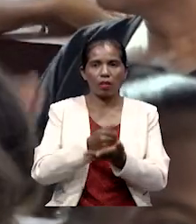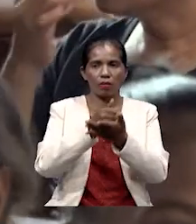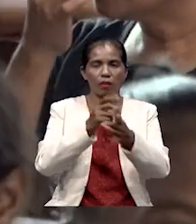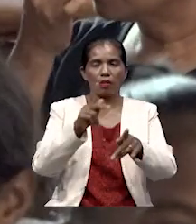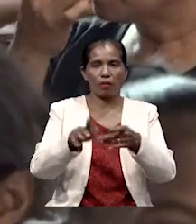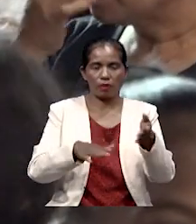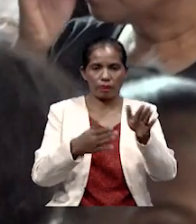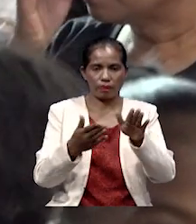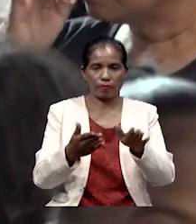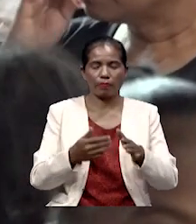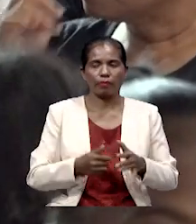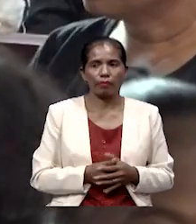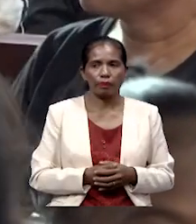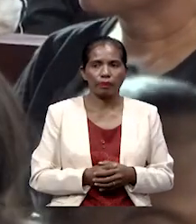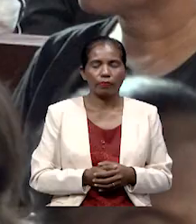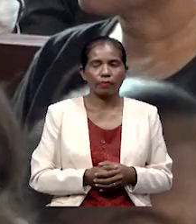sira.